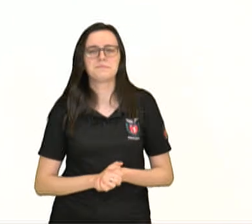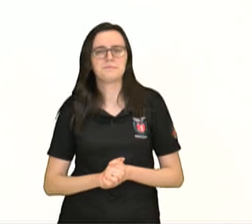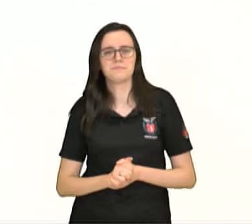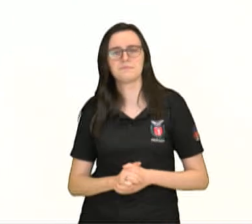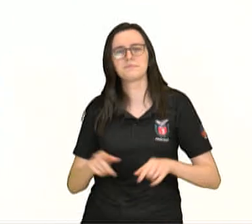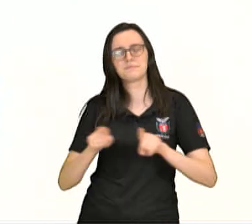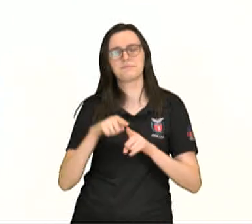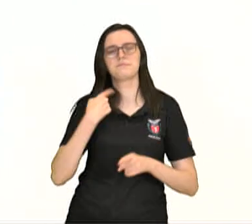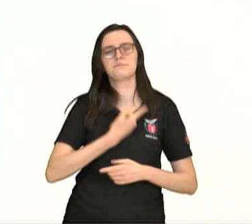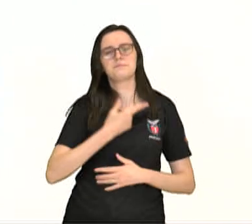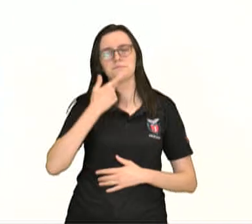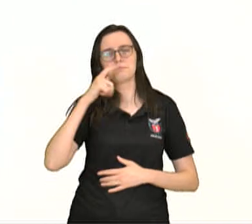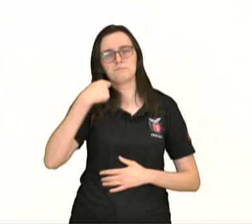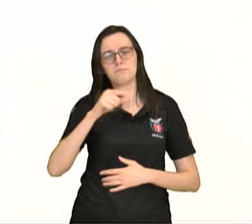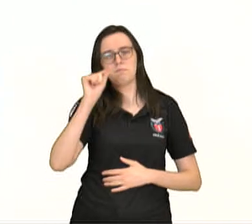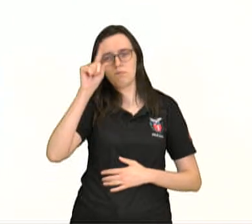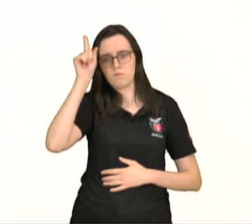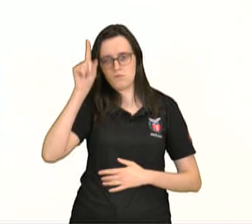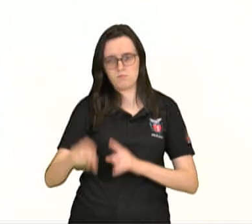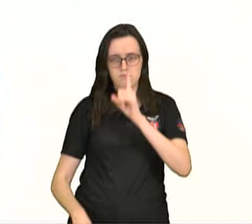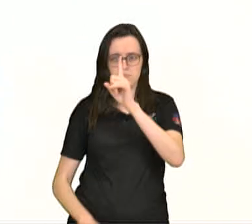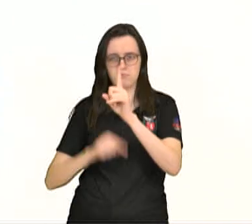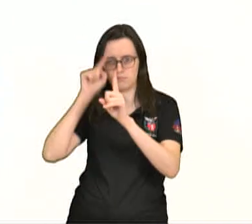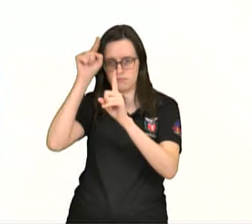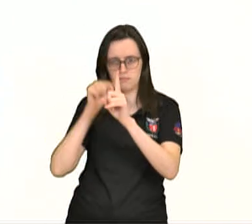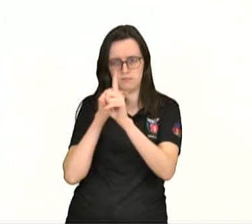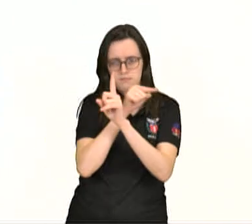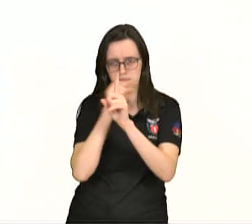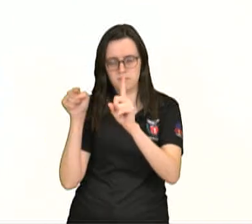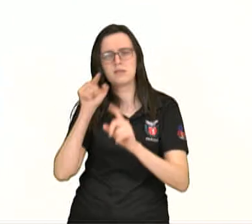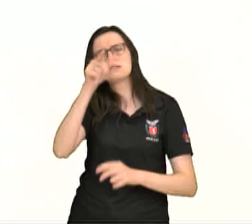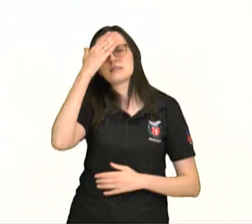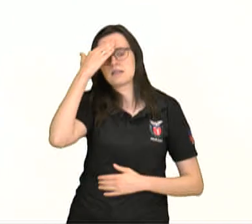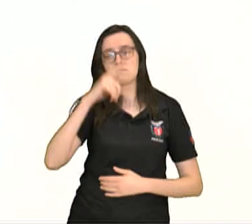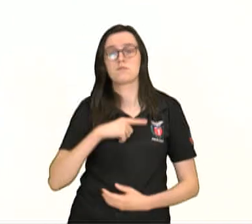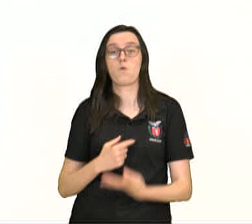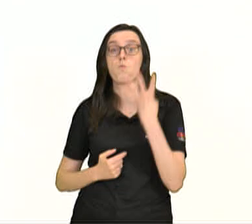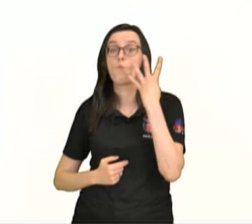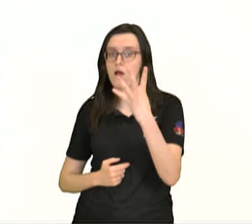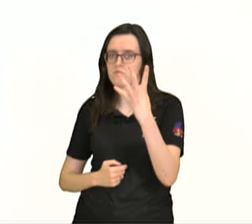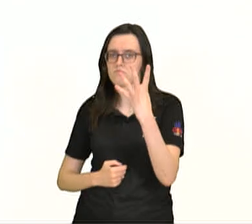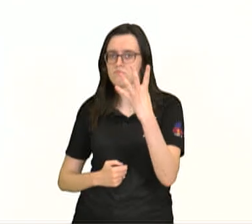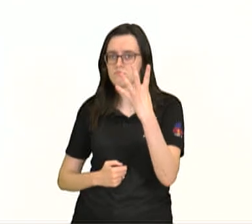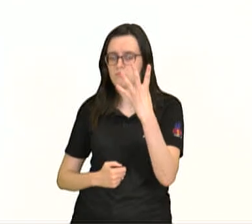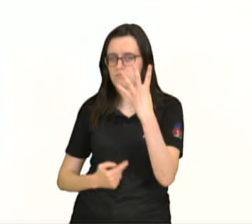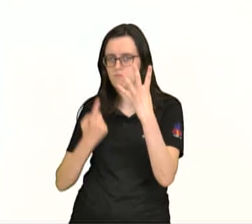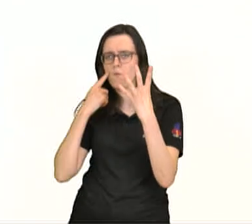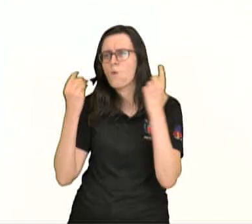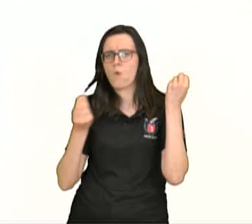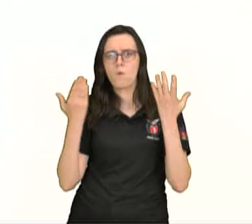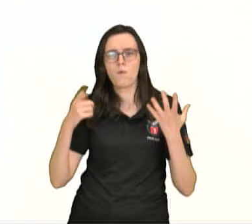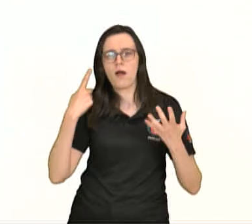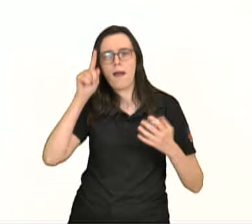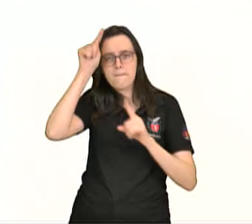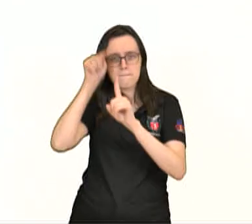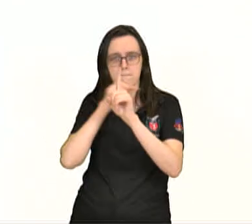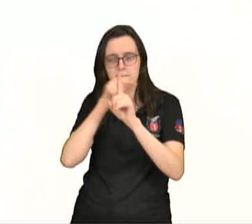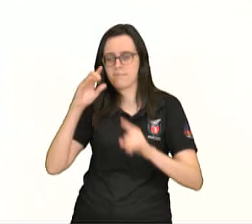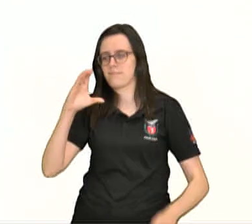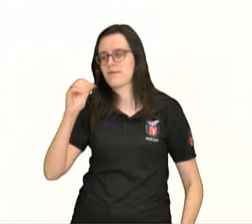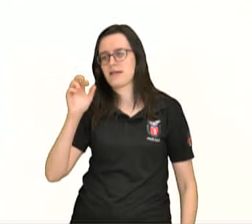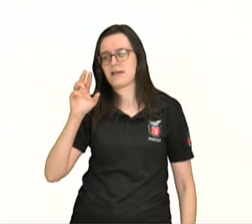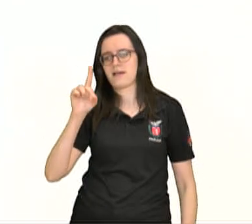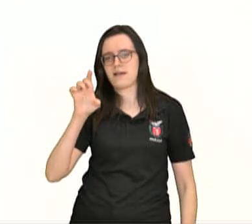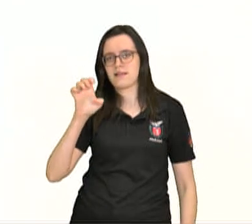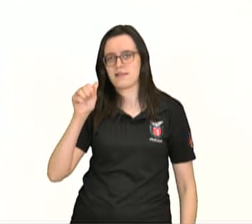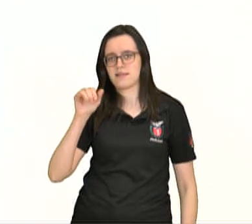E a gente vai falar um pouquinho sobre os pontos cardeais. Então, existem 4 pontos cardeais. E como que a gente faz para encontrar esses pontos cardeais?